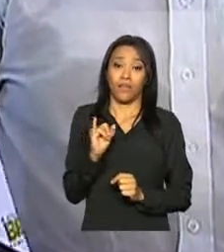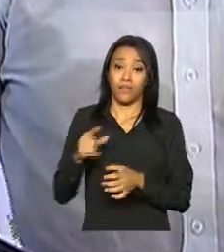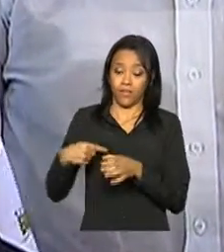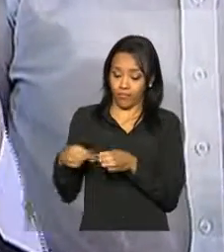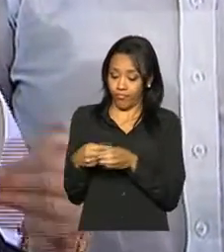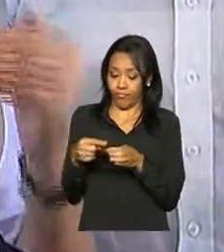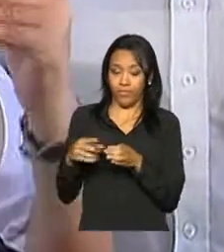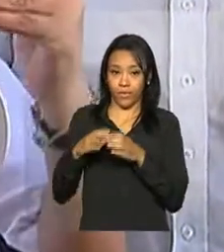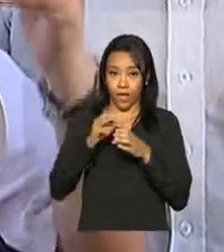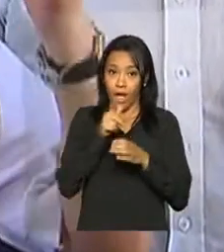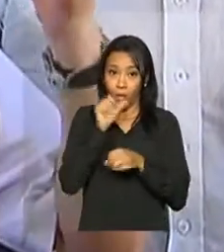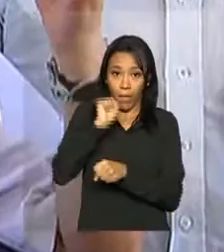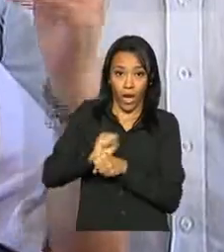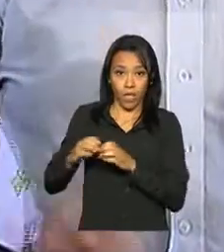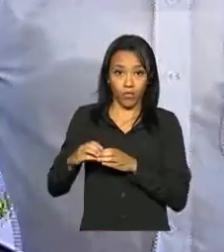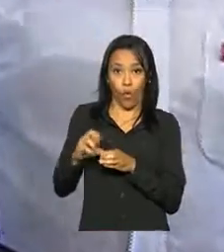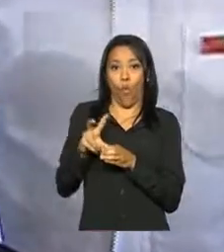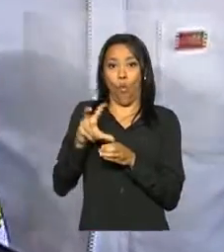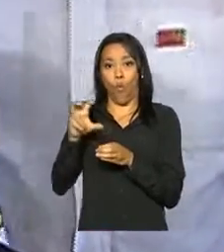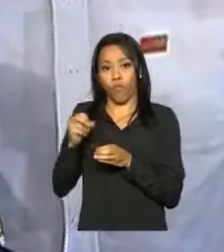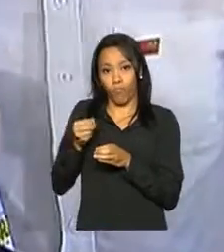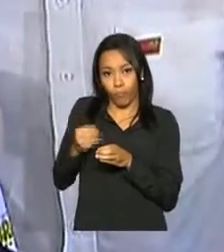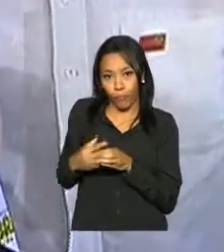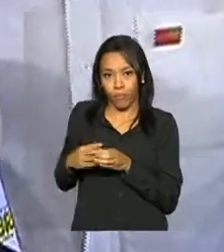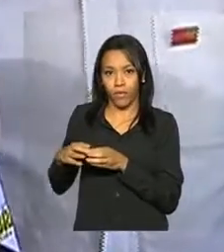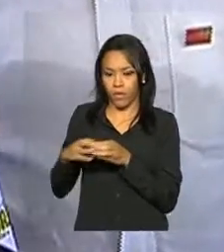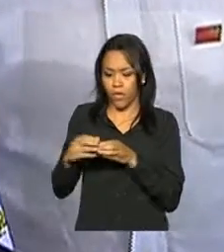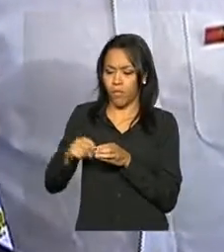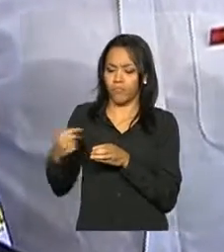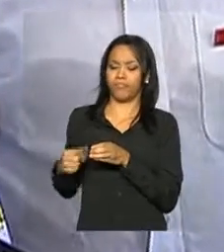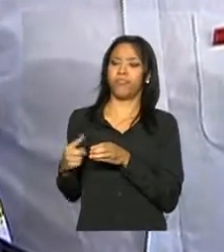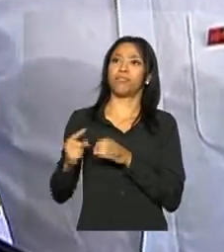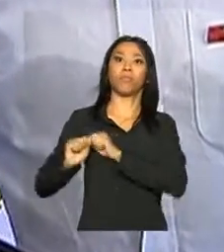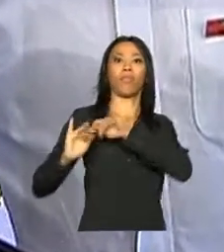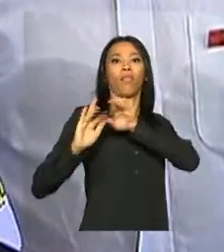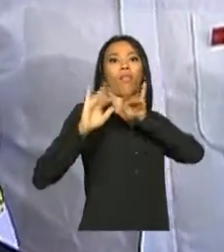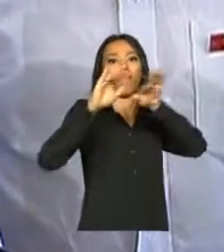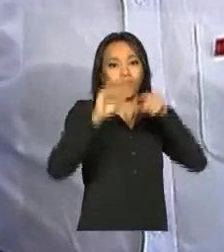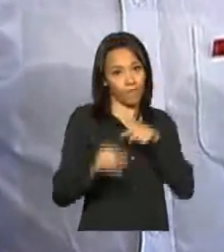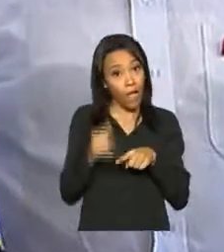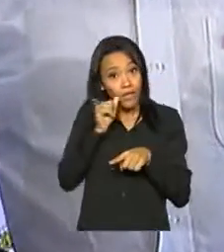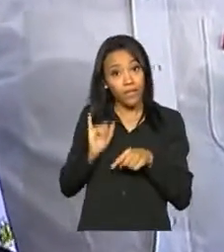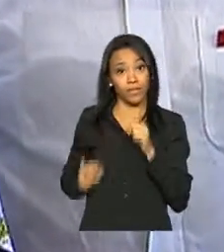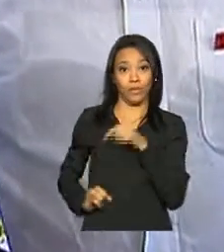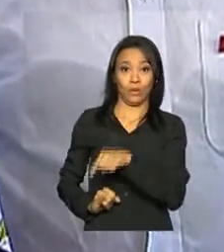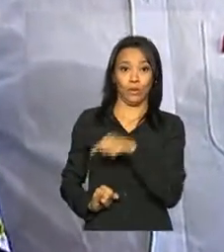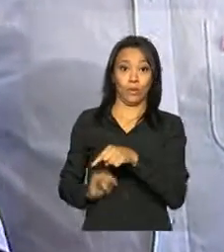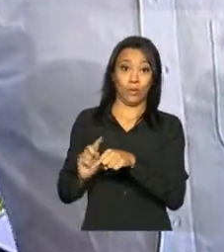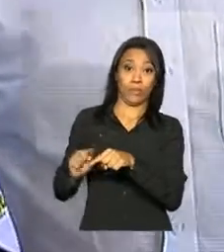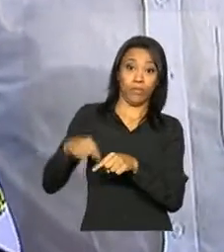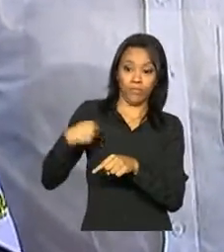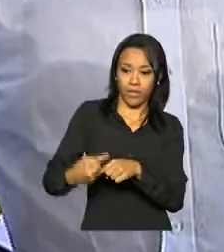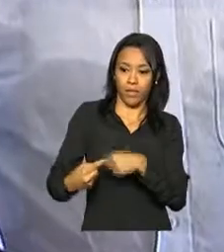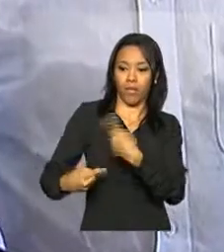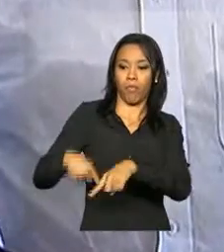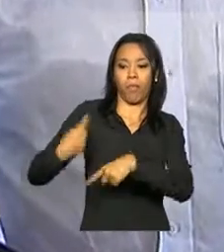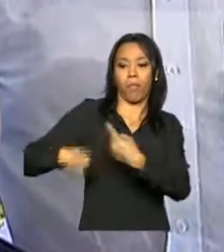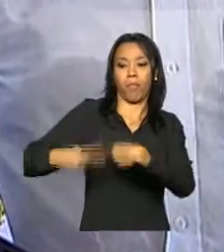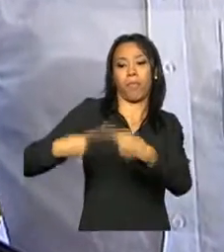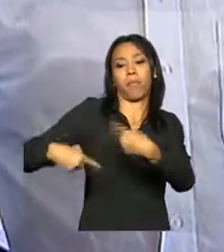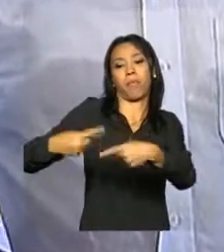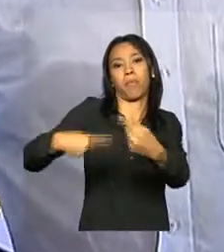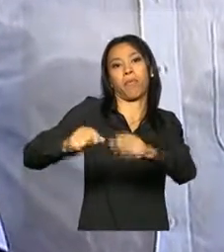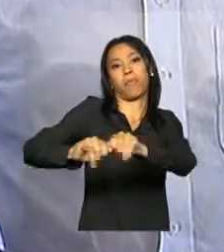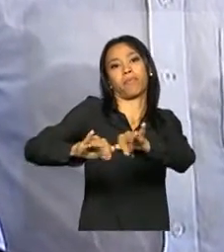mosquito ponha seus ovos que o mosquito vire larva e de larva 20 e outro nos quito e